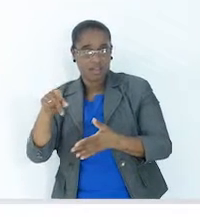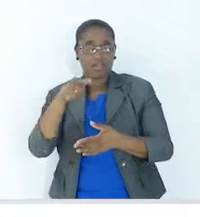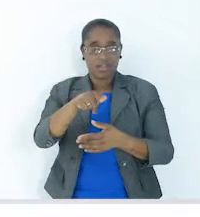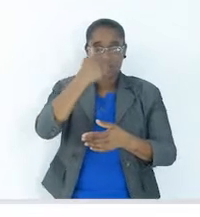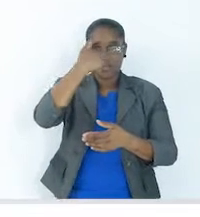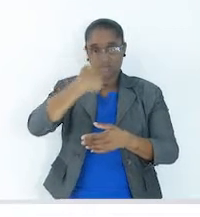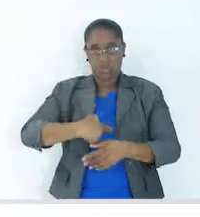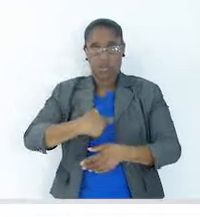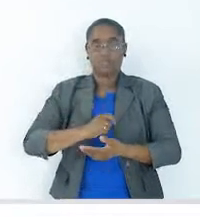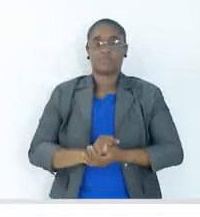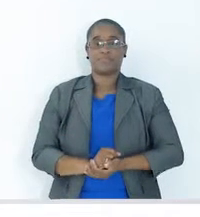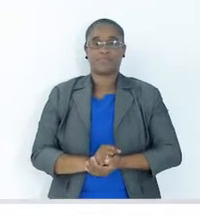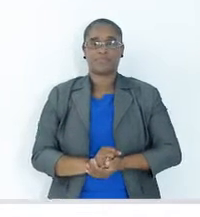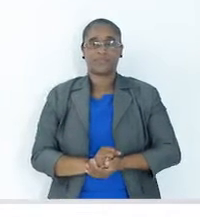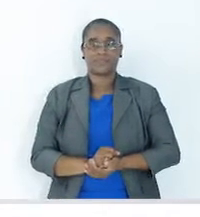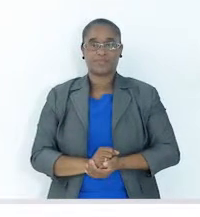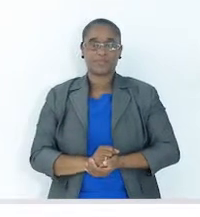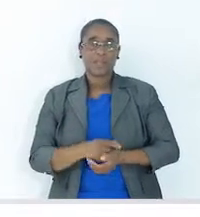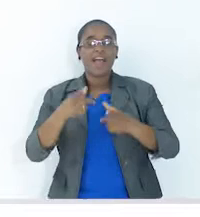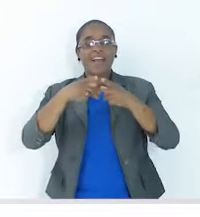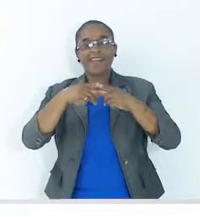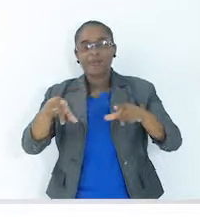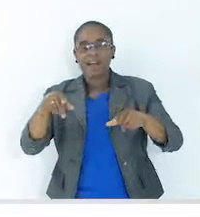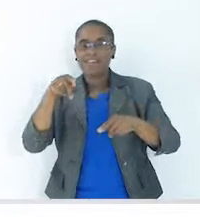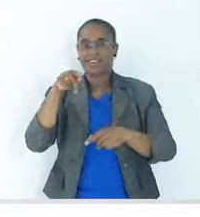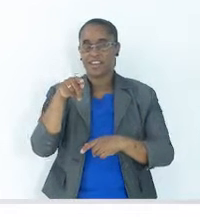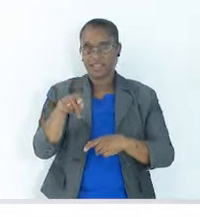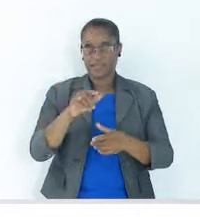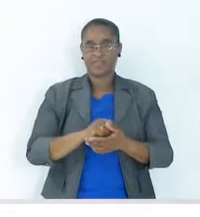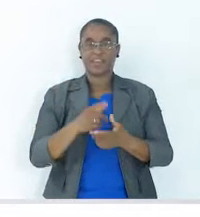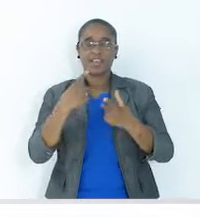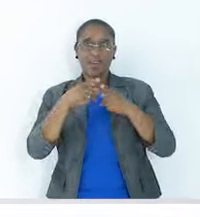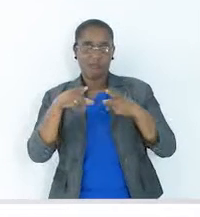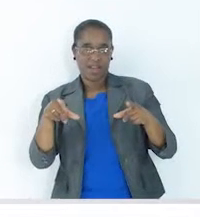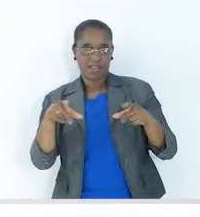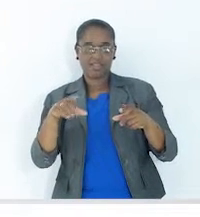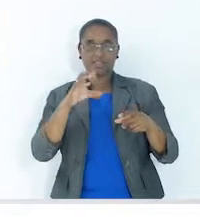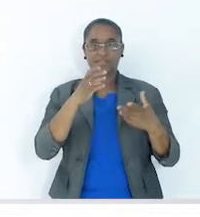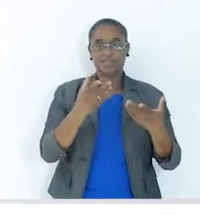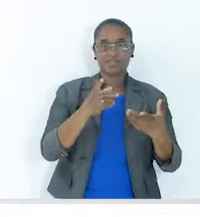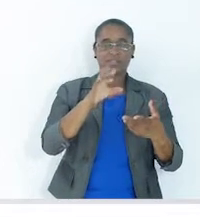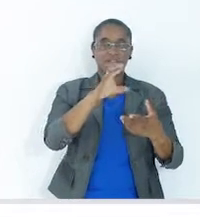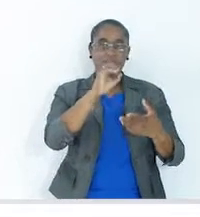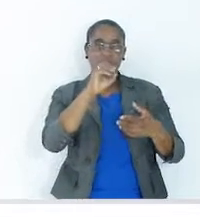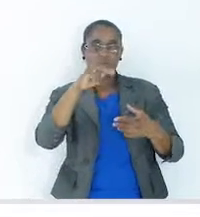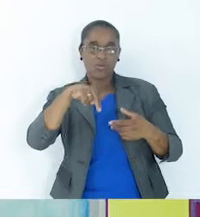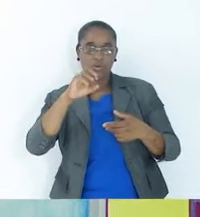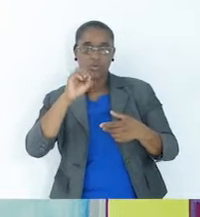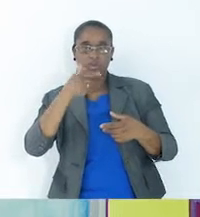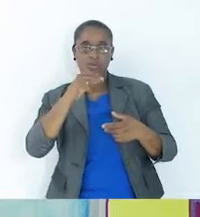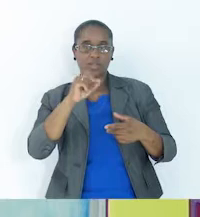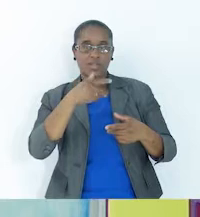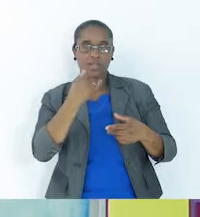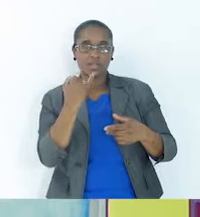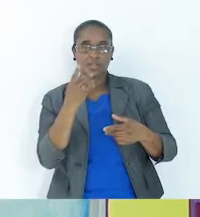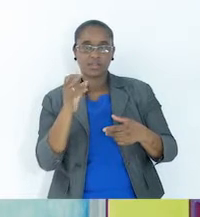pessoal. E a linguagem ali é uma linguagem de caráter conotativo. Uma